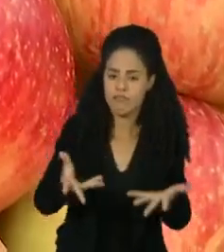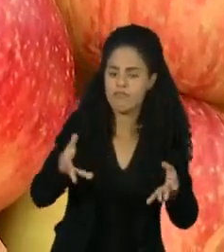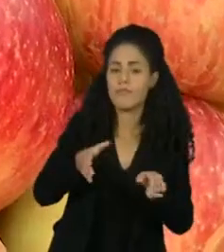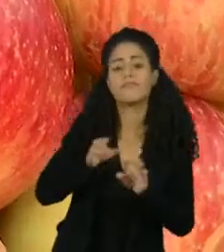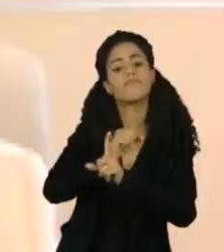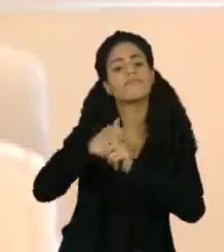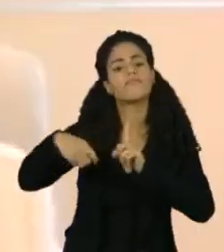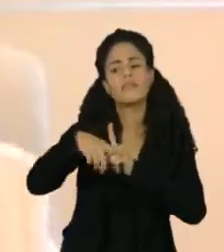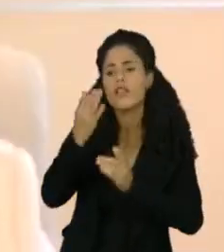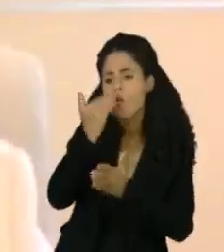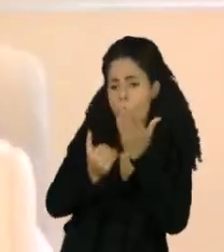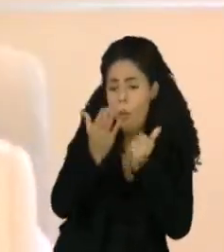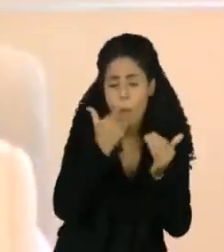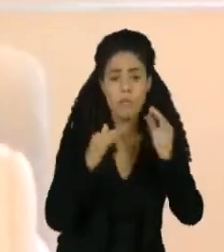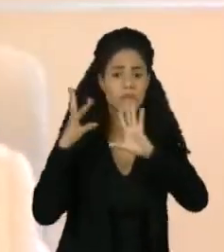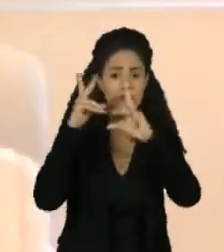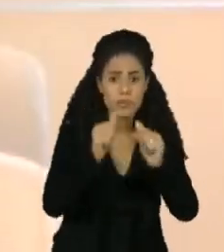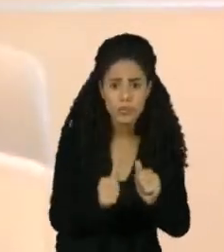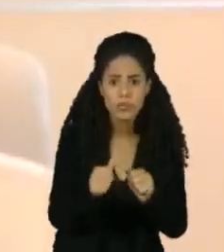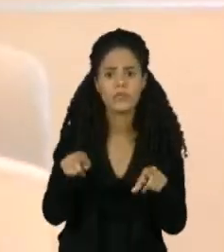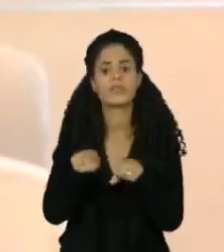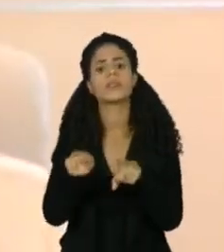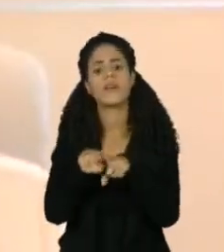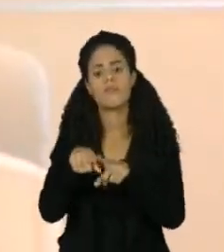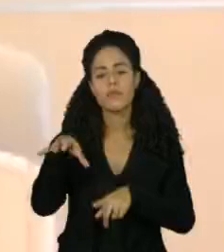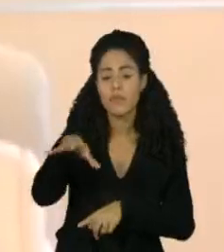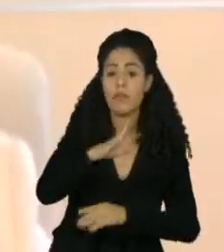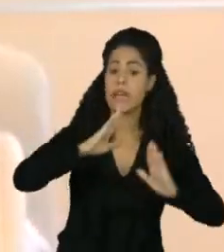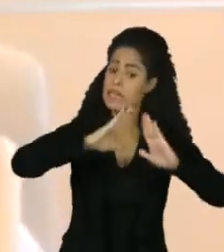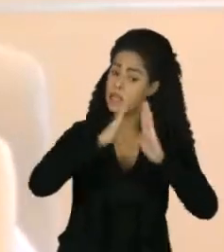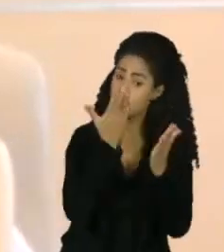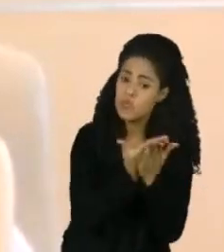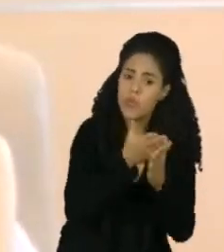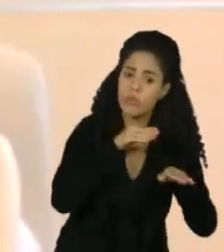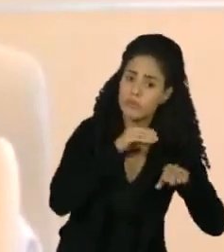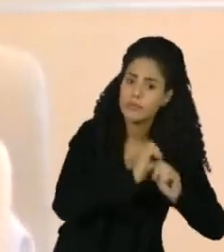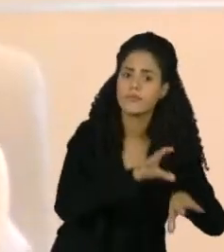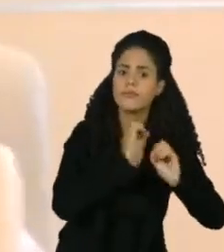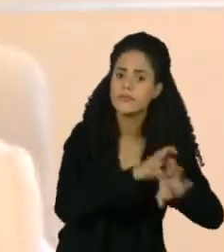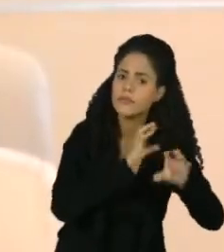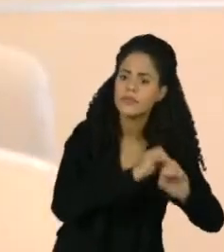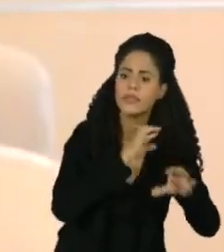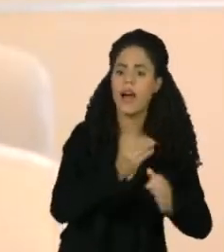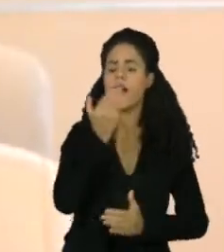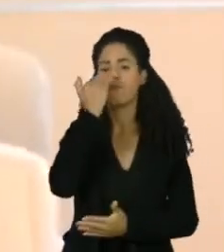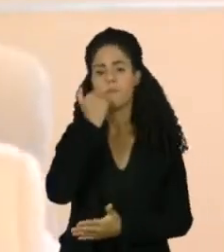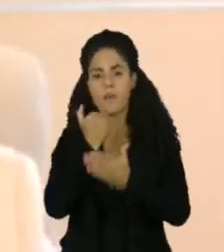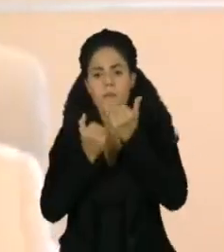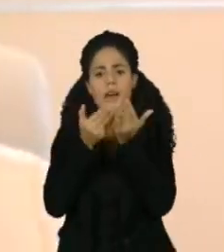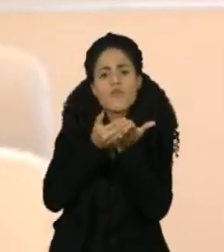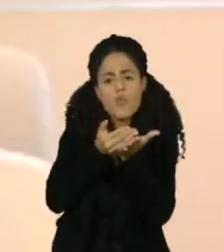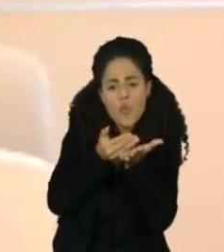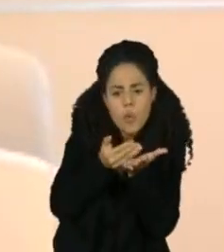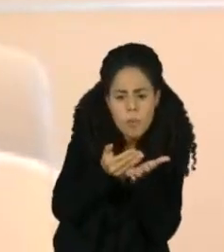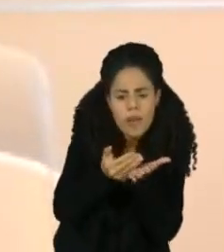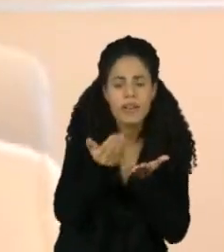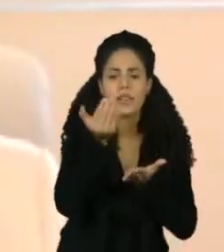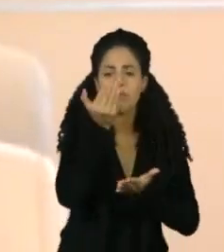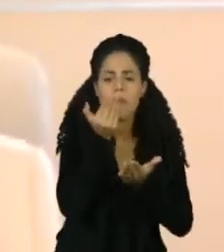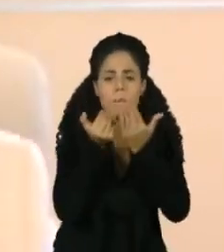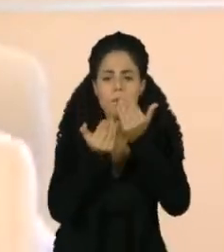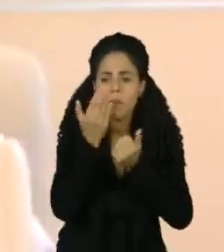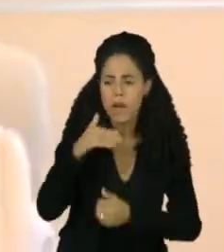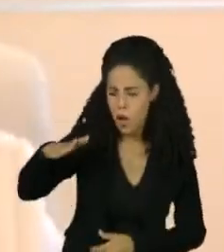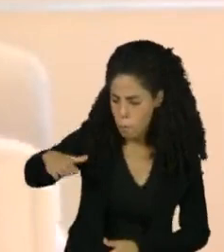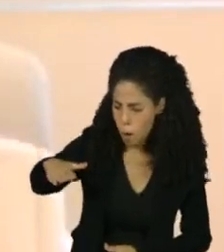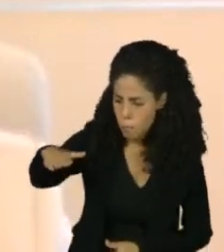a introdução desses alimentos nos ambientes escolares, porque é na introdução alimentar, é na fase da infância,